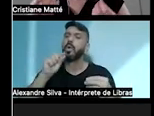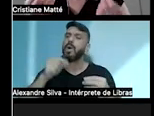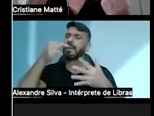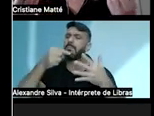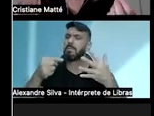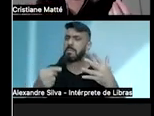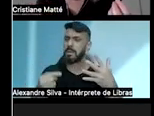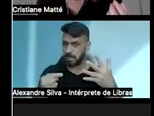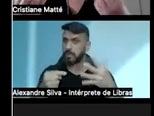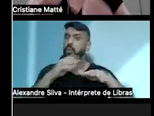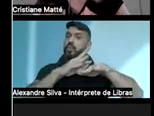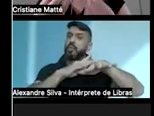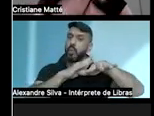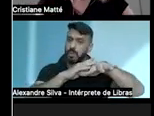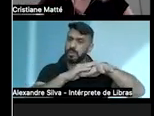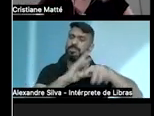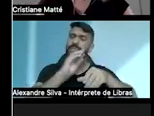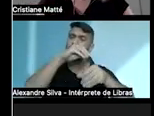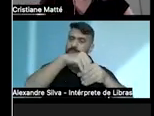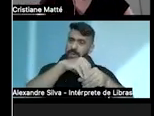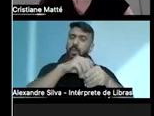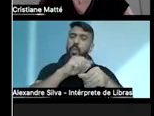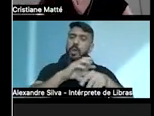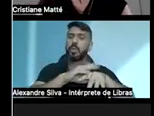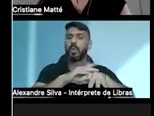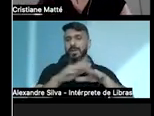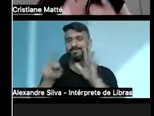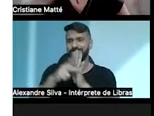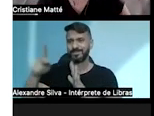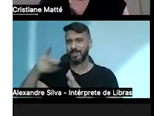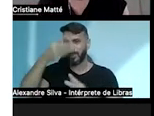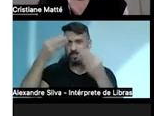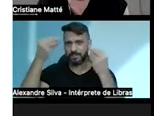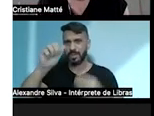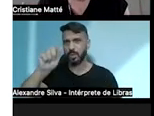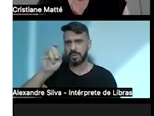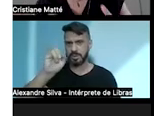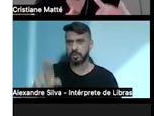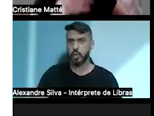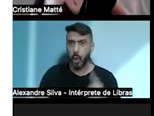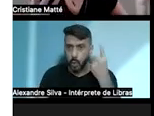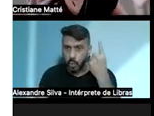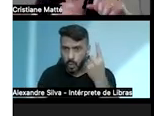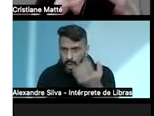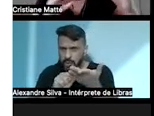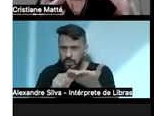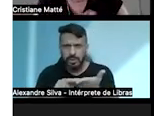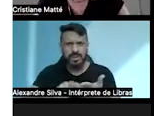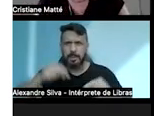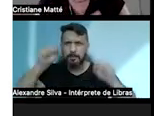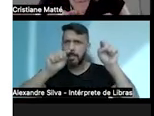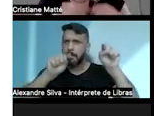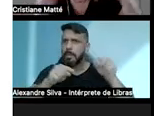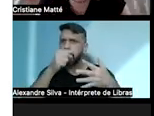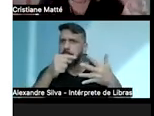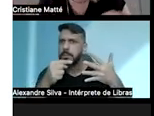efeitos patológicos que estão relacionados com a doença de Alzheimer. E aí não é só esse artigo que mostra isso. Olhem aqui, eu trouxe alguns exemplos,